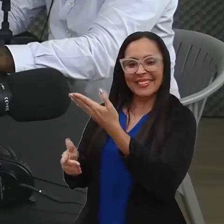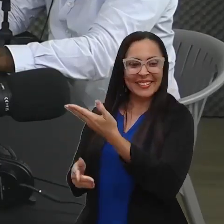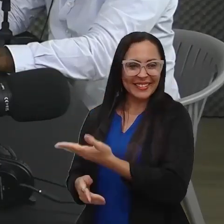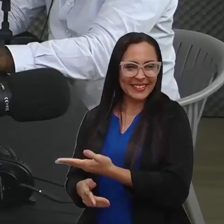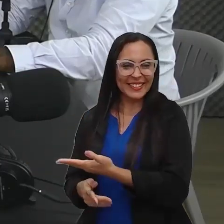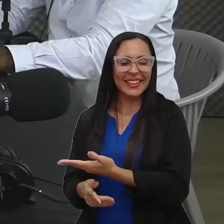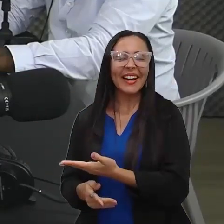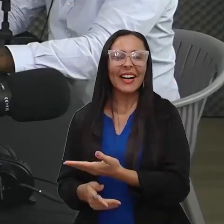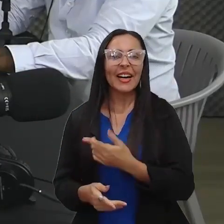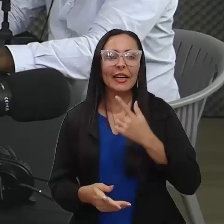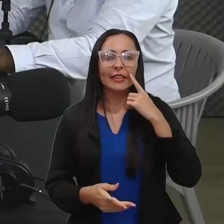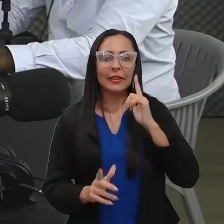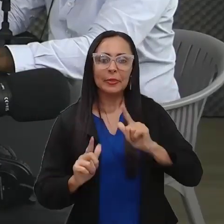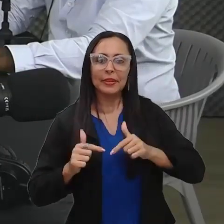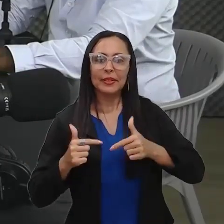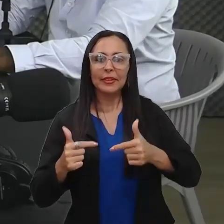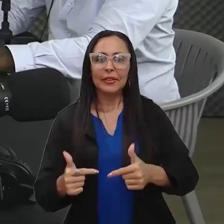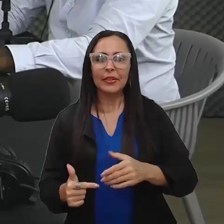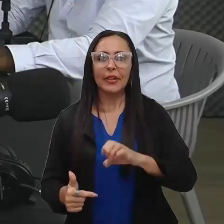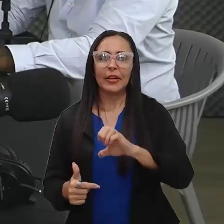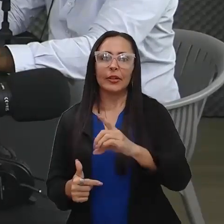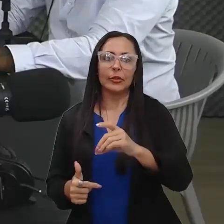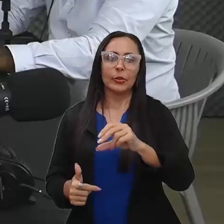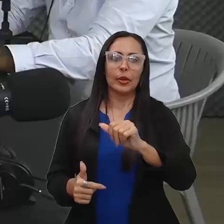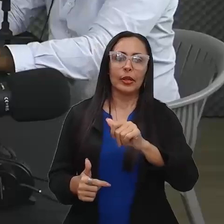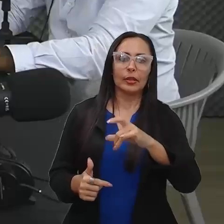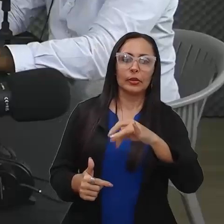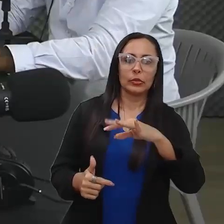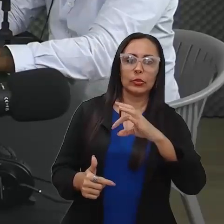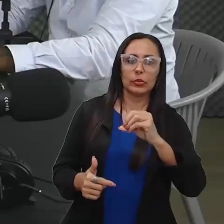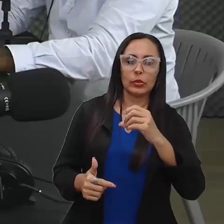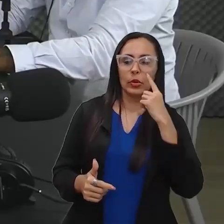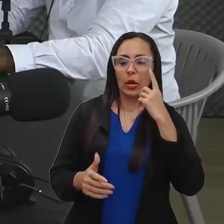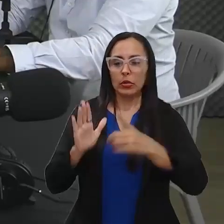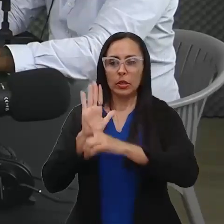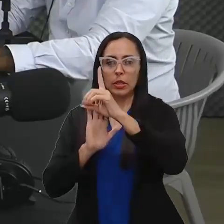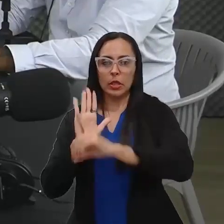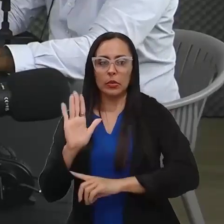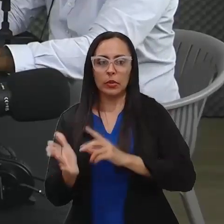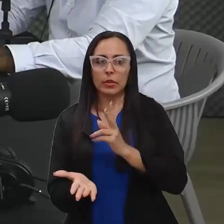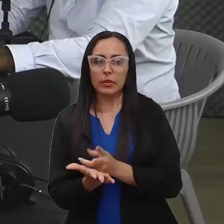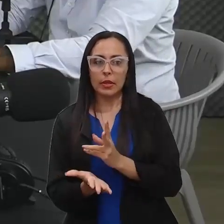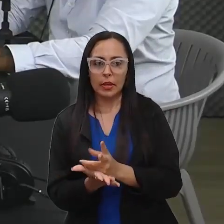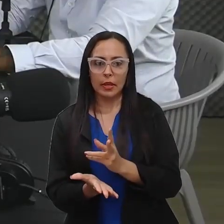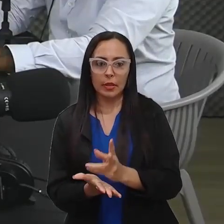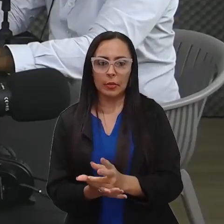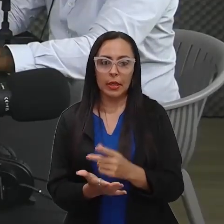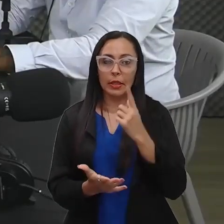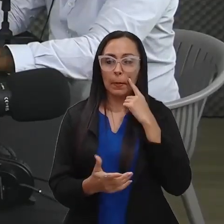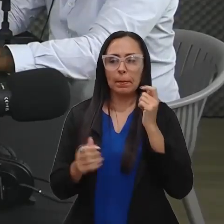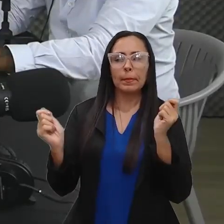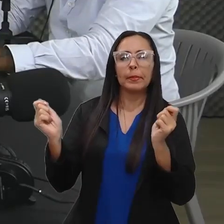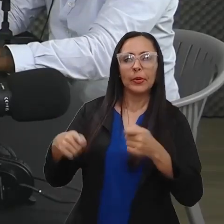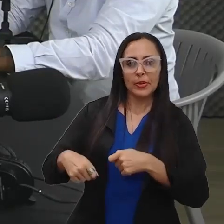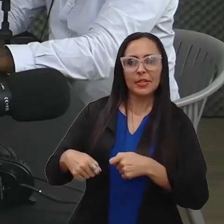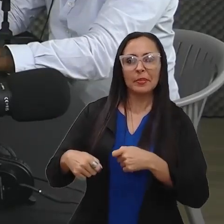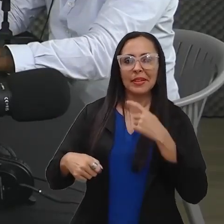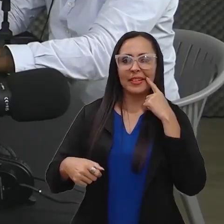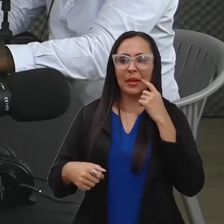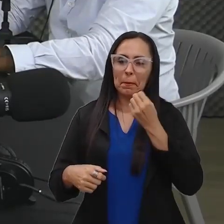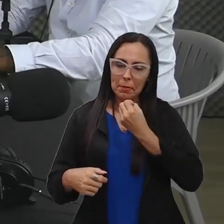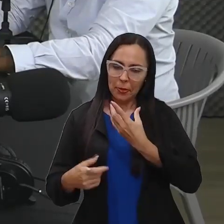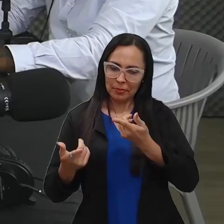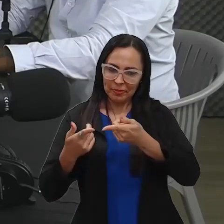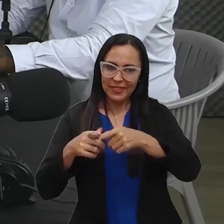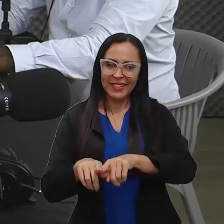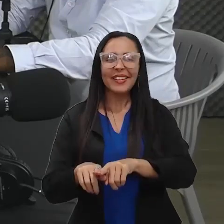luta, né, Eduardo Figueiredo, que sempre nos, né, possibilitou boas parcerias.